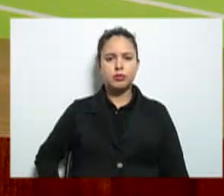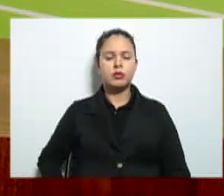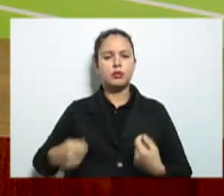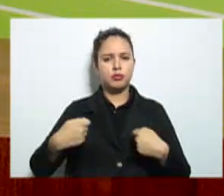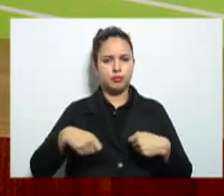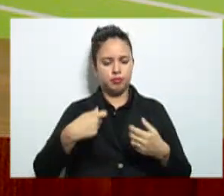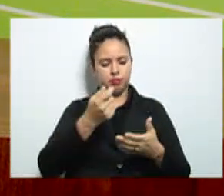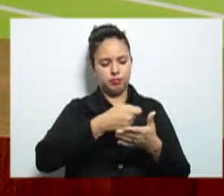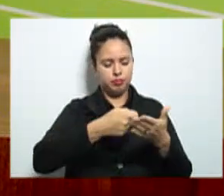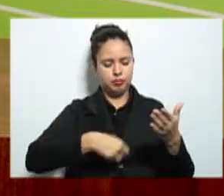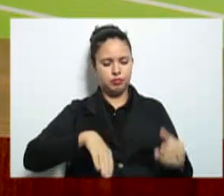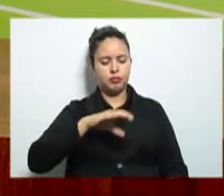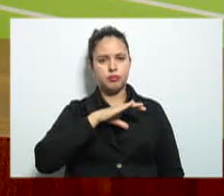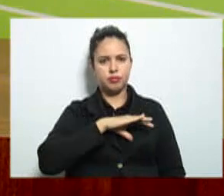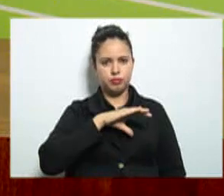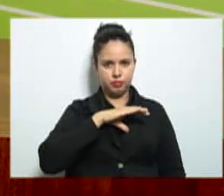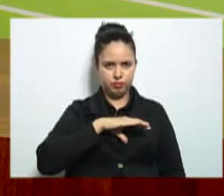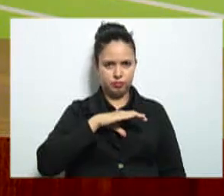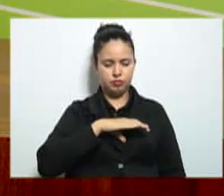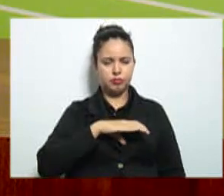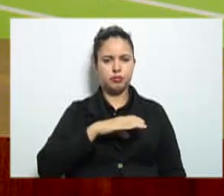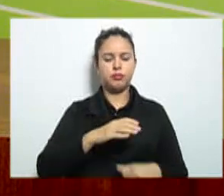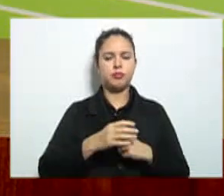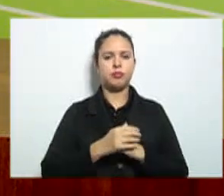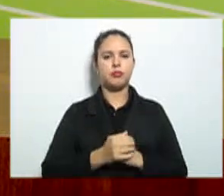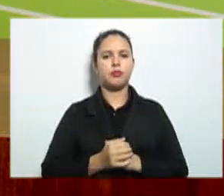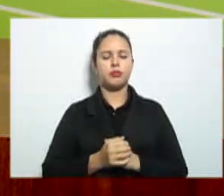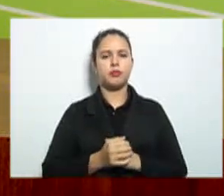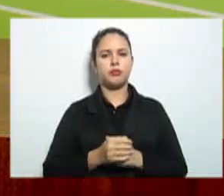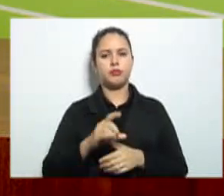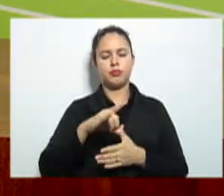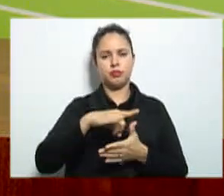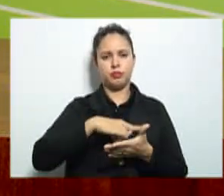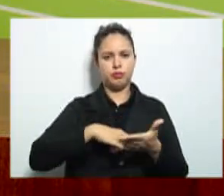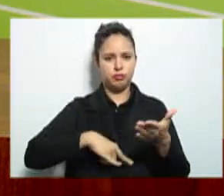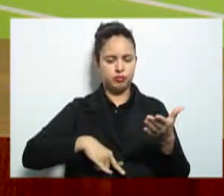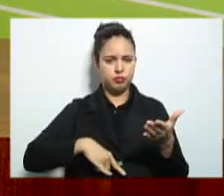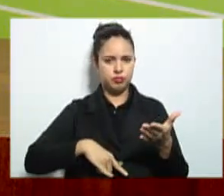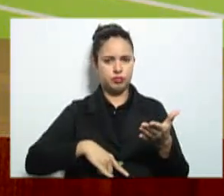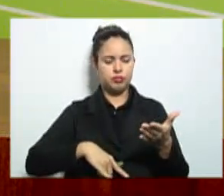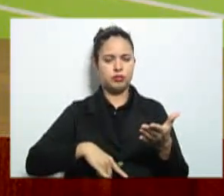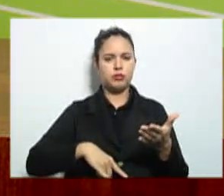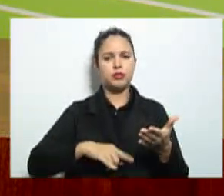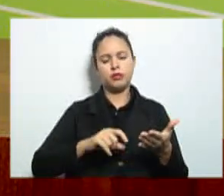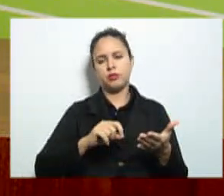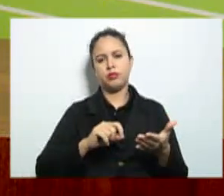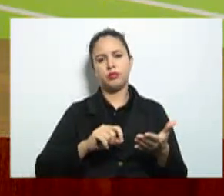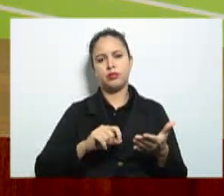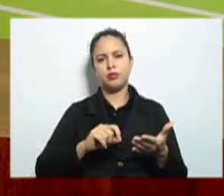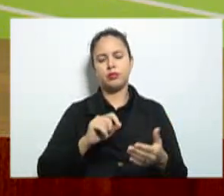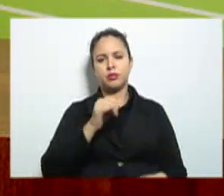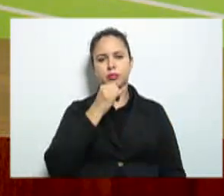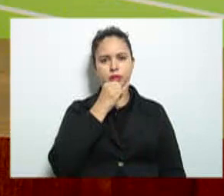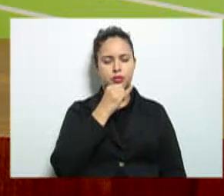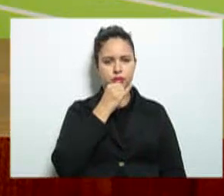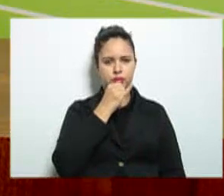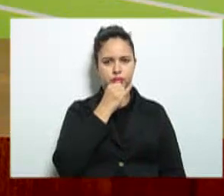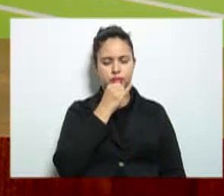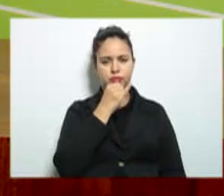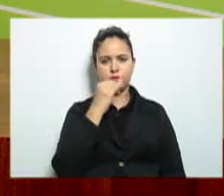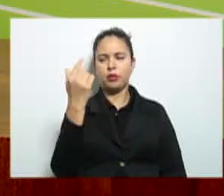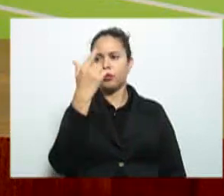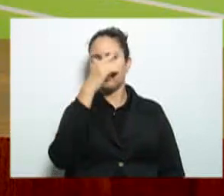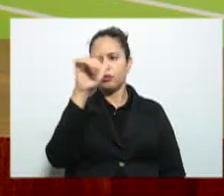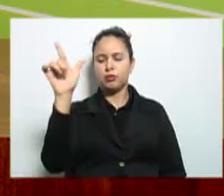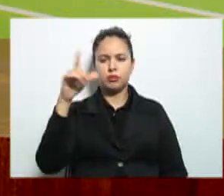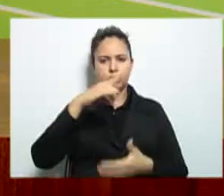português, por isso esse fecho não é aceito. Em documentos não oficiais, que não são memorando de ofício, vocês